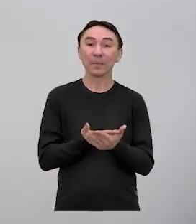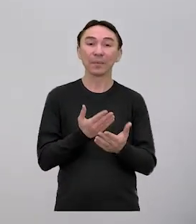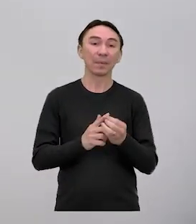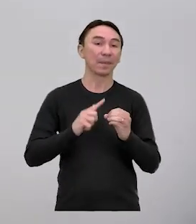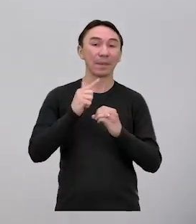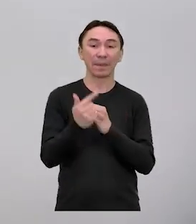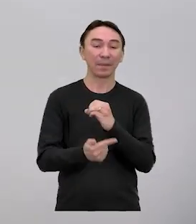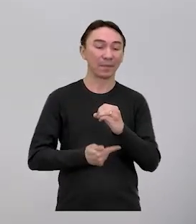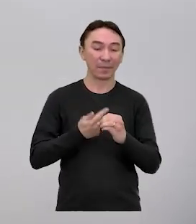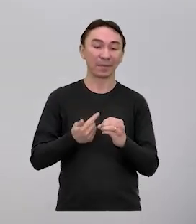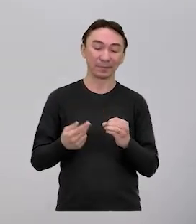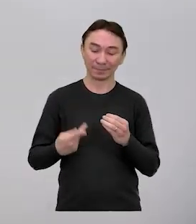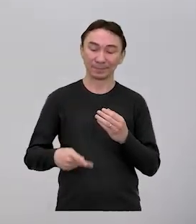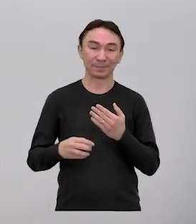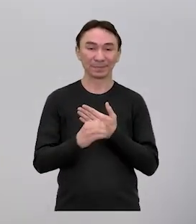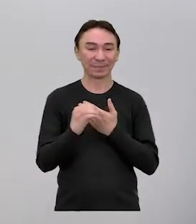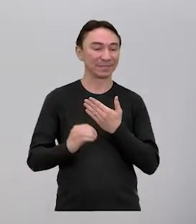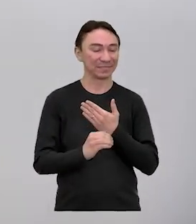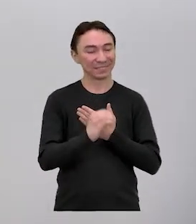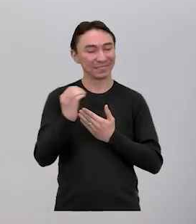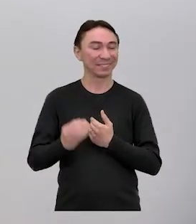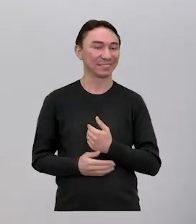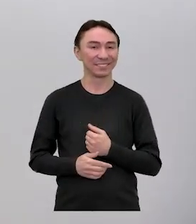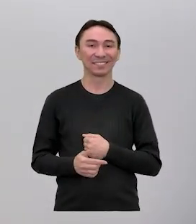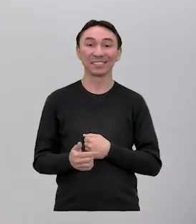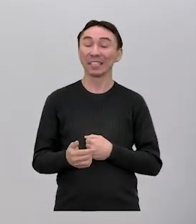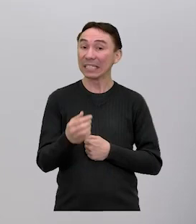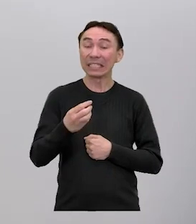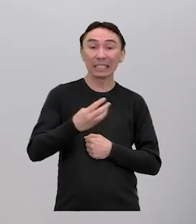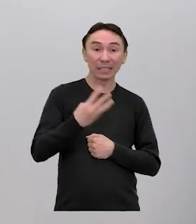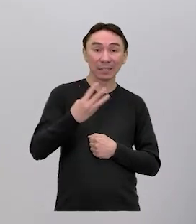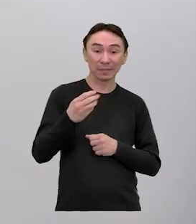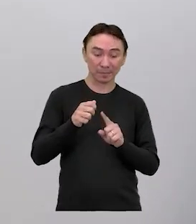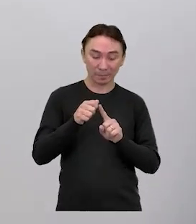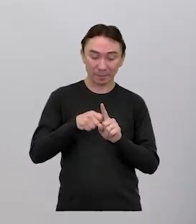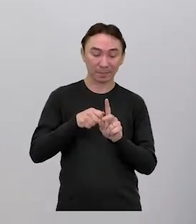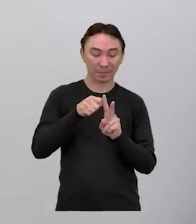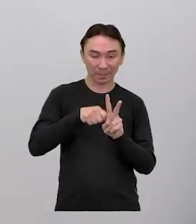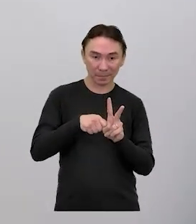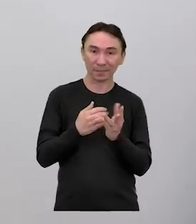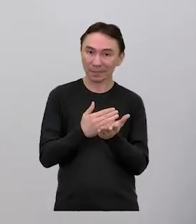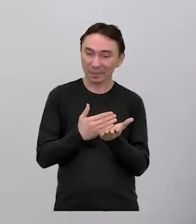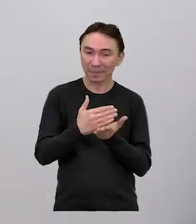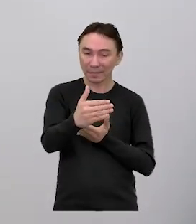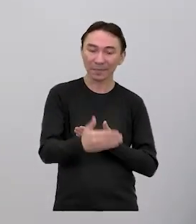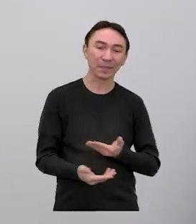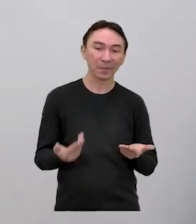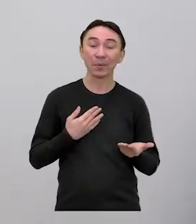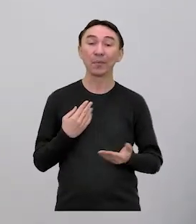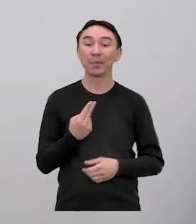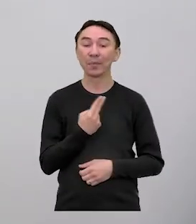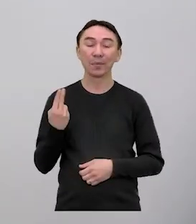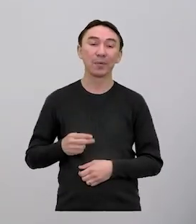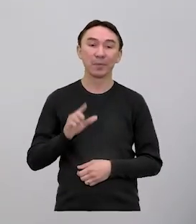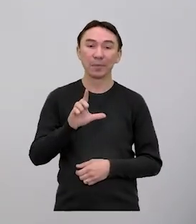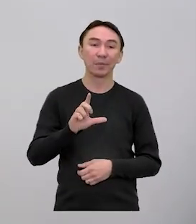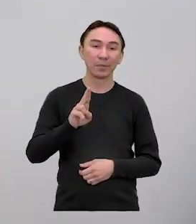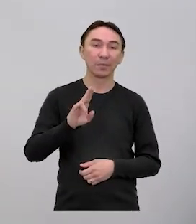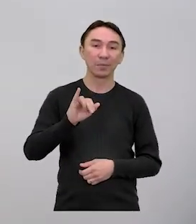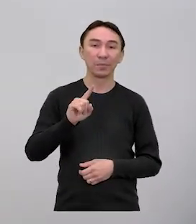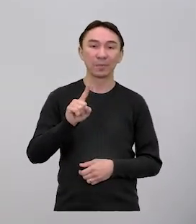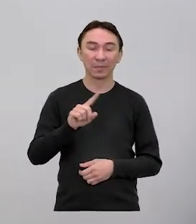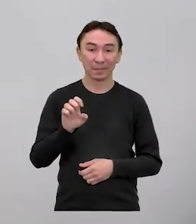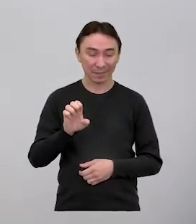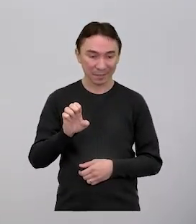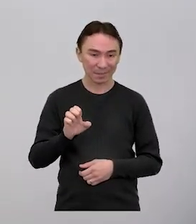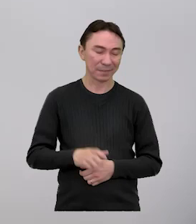de Mídias. Bem-vindos ao 3º bimestre. Eu sou a professora Luíse Coutinho. Estarei junto com vocês,